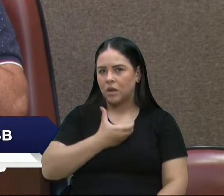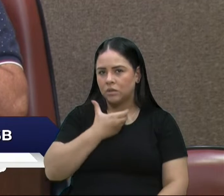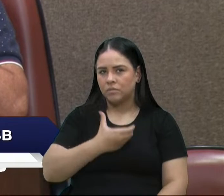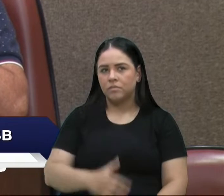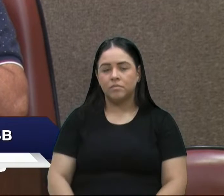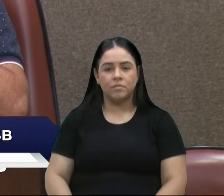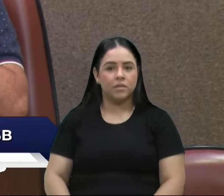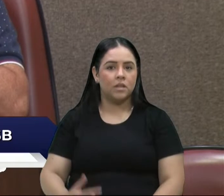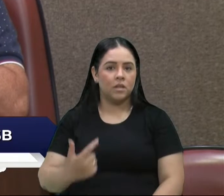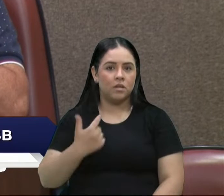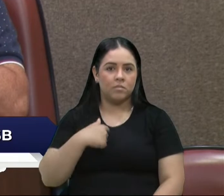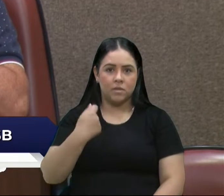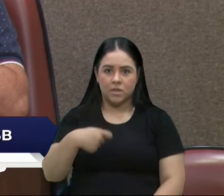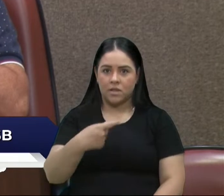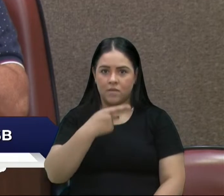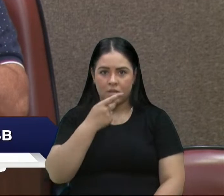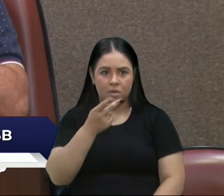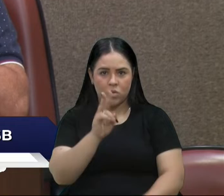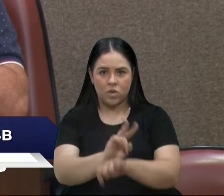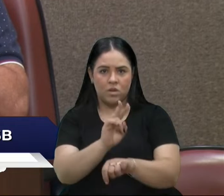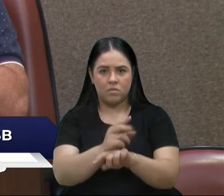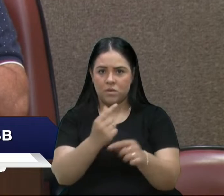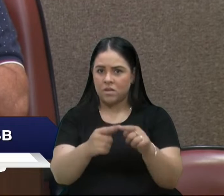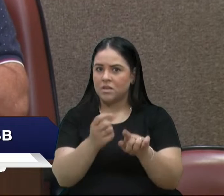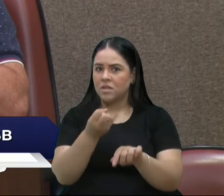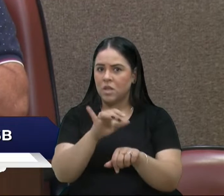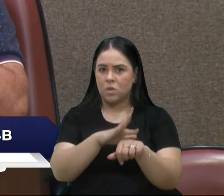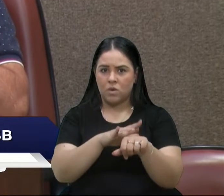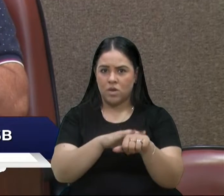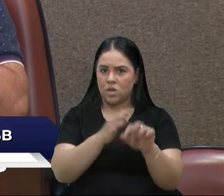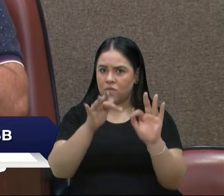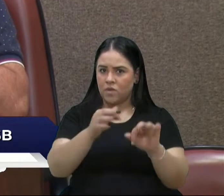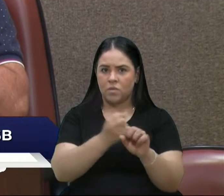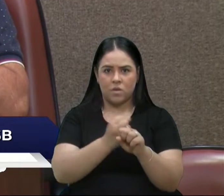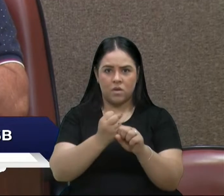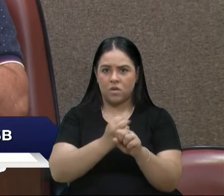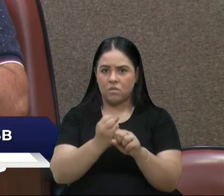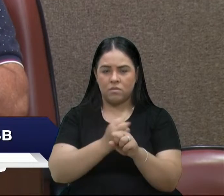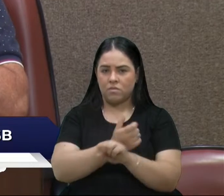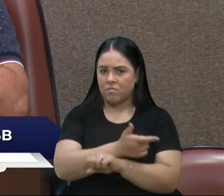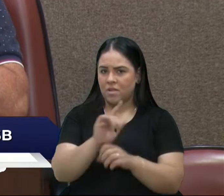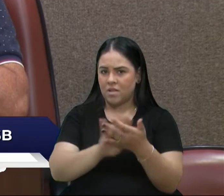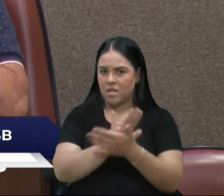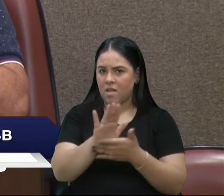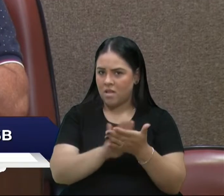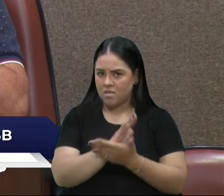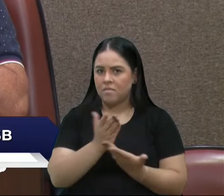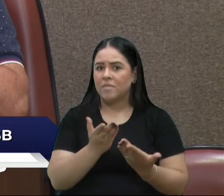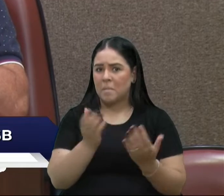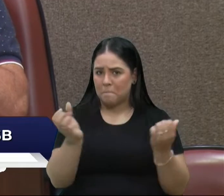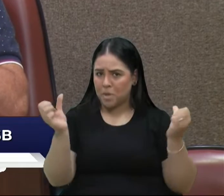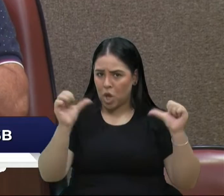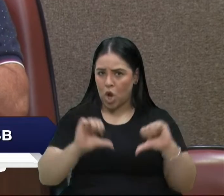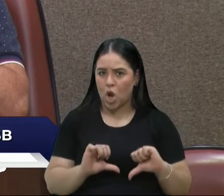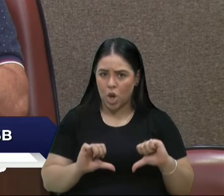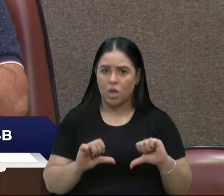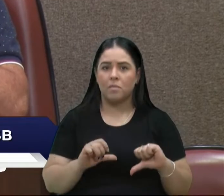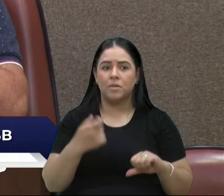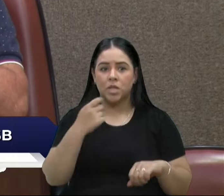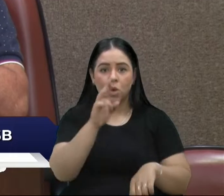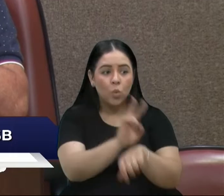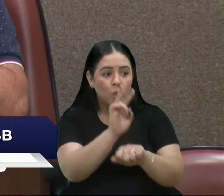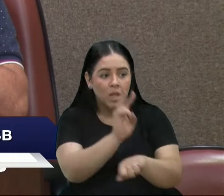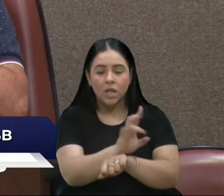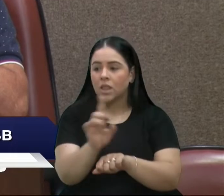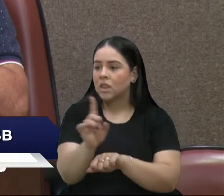vou ter que dizer para eles se cuidarem, porque se ficar doente no final do ano aí não vai ter. Vai ser pior ainda, né? que você cuide, não